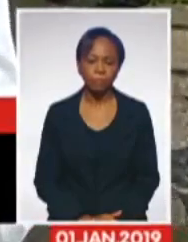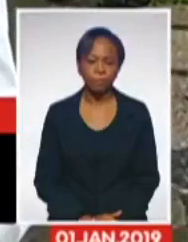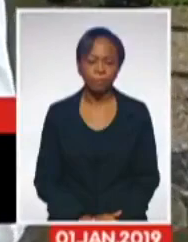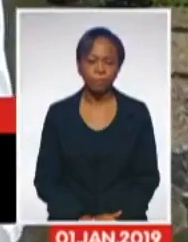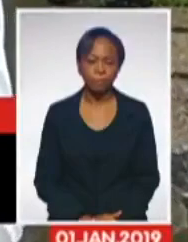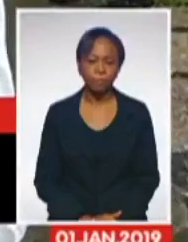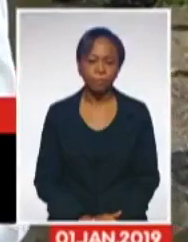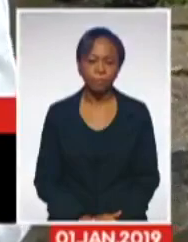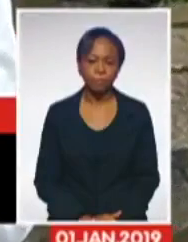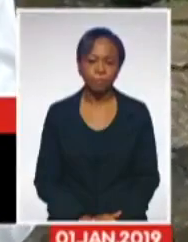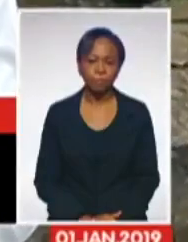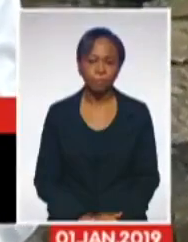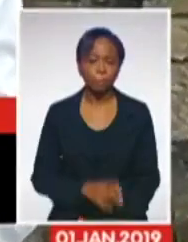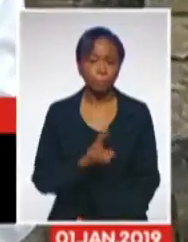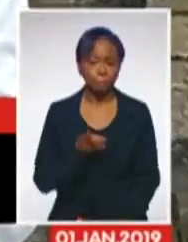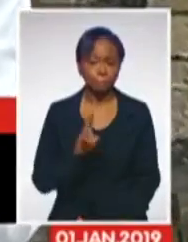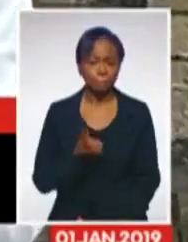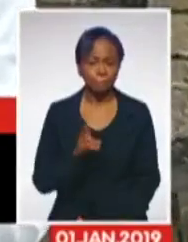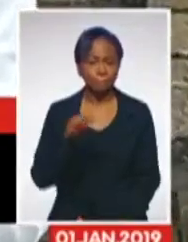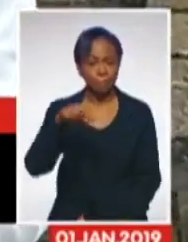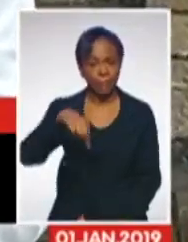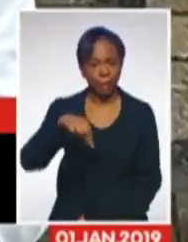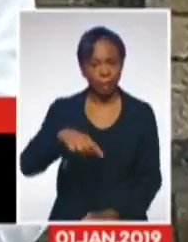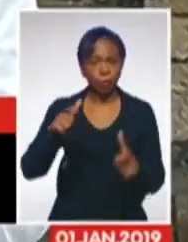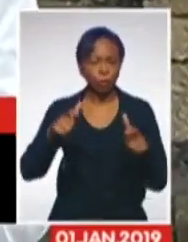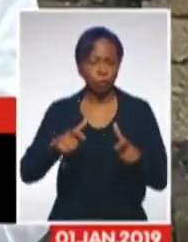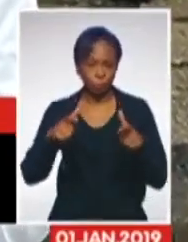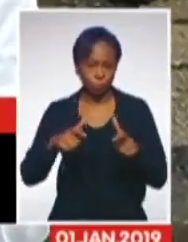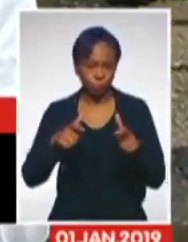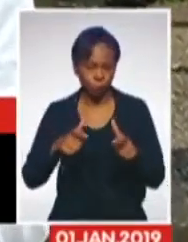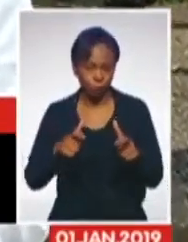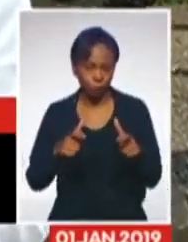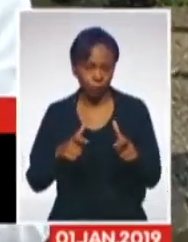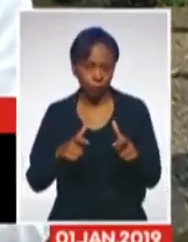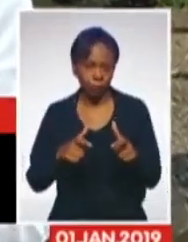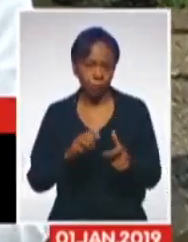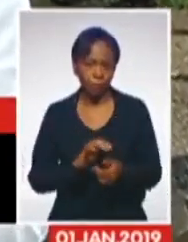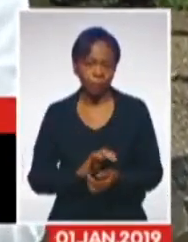Pois é, Zaguri, eu continuo aqui no Espaço Democrático José Aparecido.